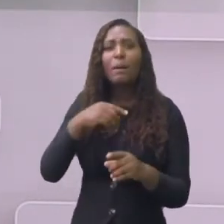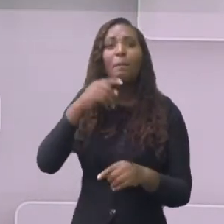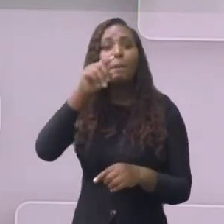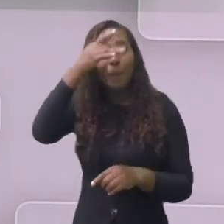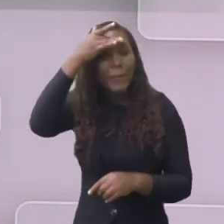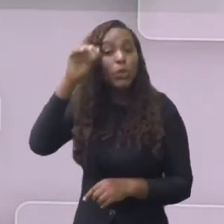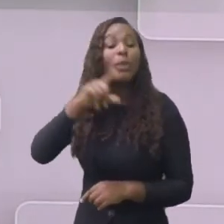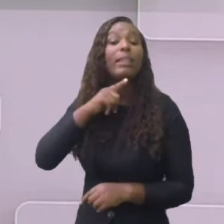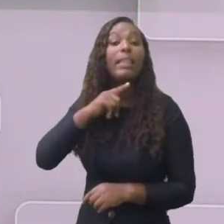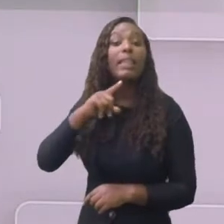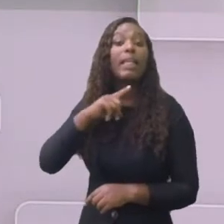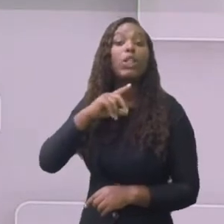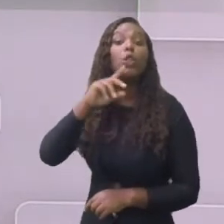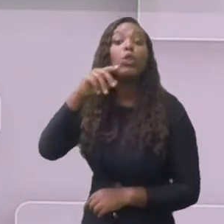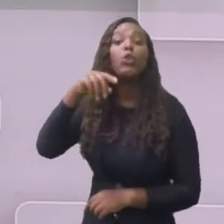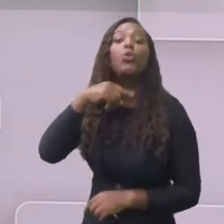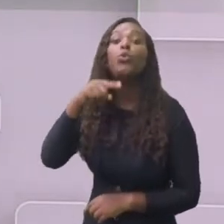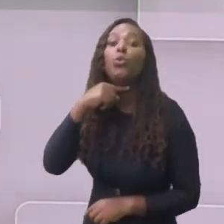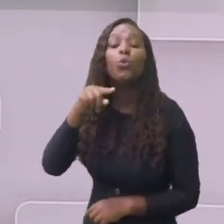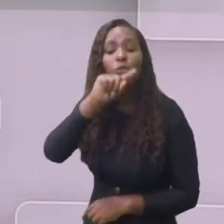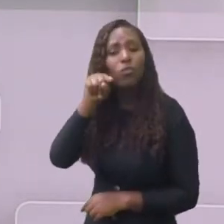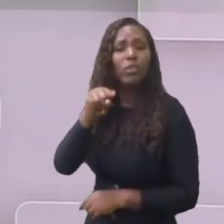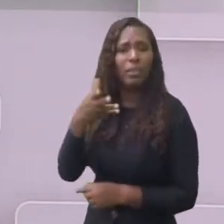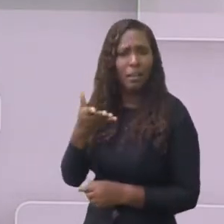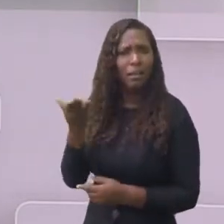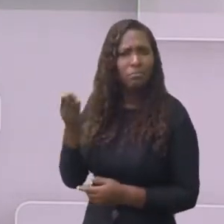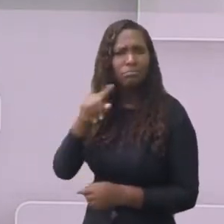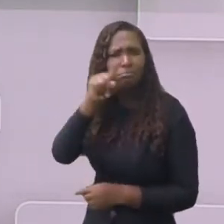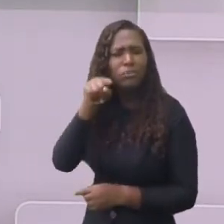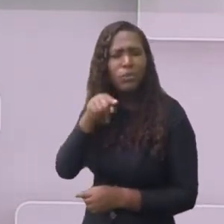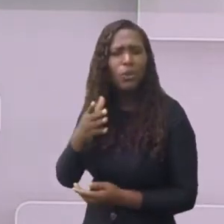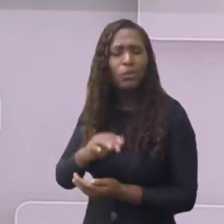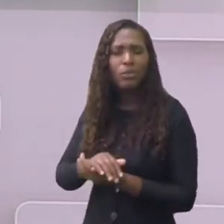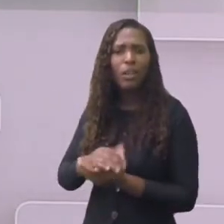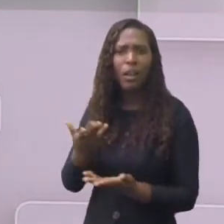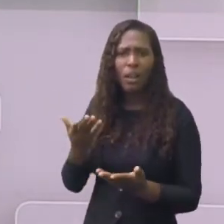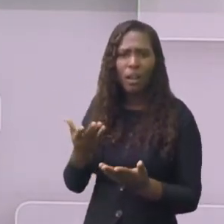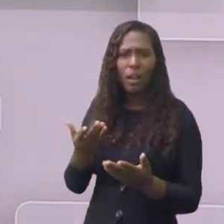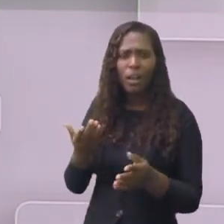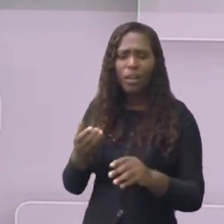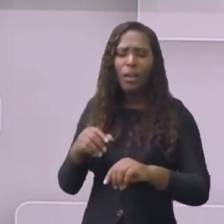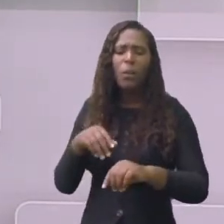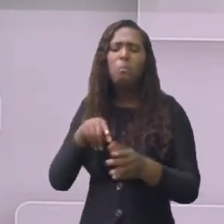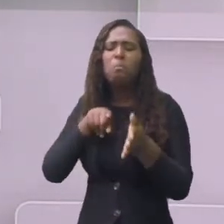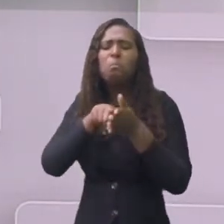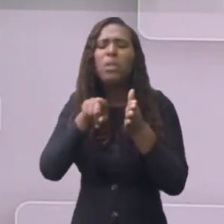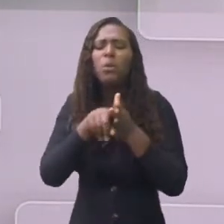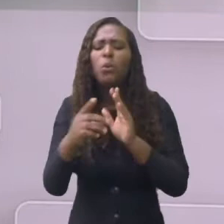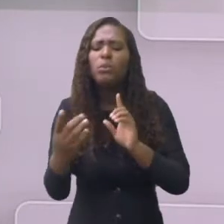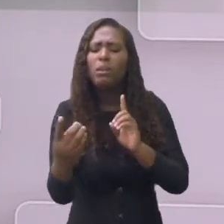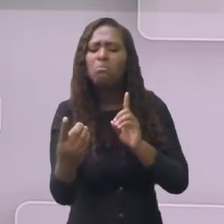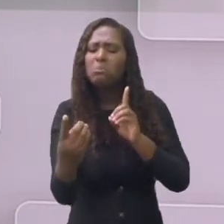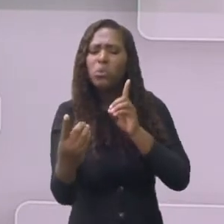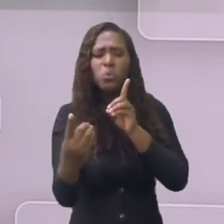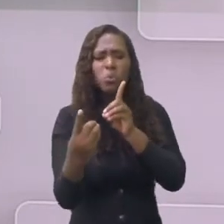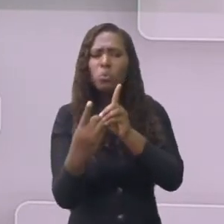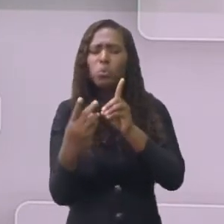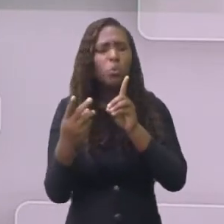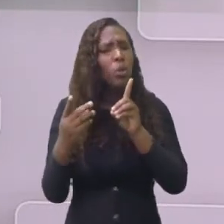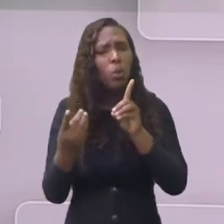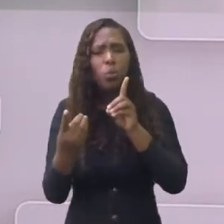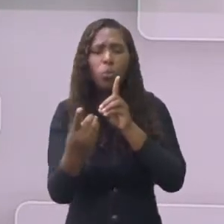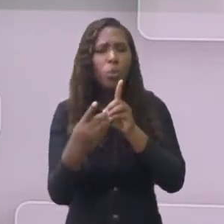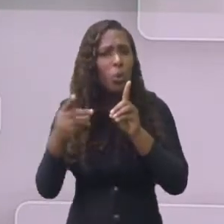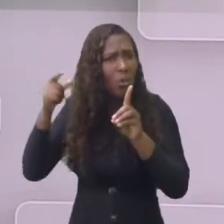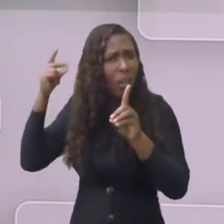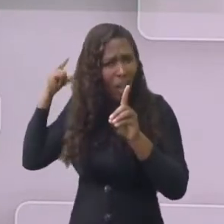exemplo. Há quanto tempo não nos vemos? Viu só a diferença? Aqui agora eu estou fazendo